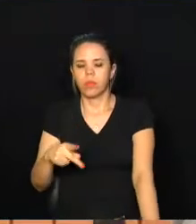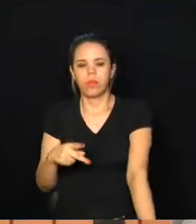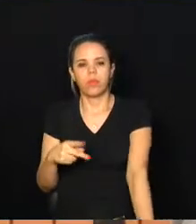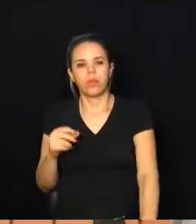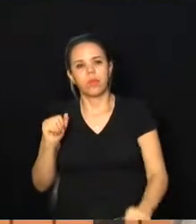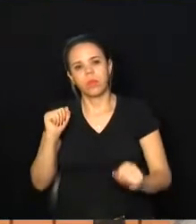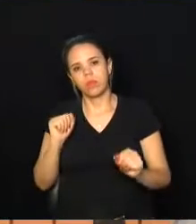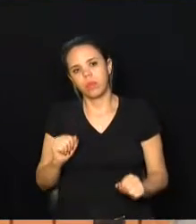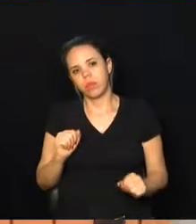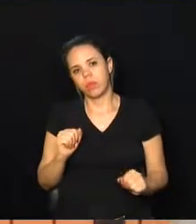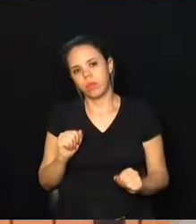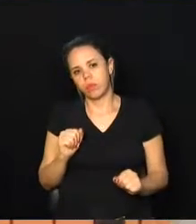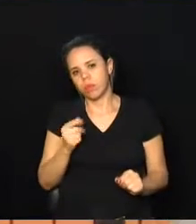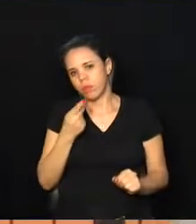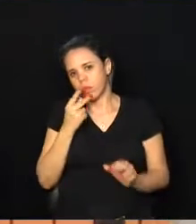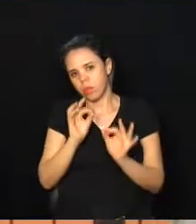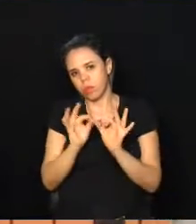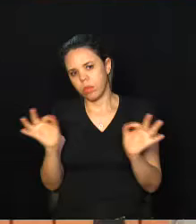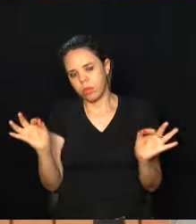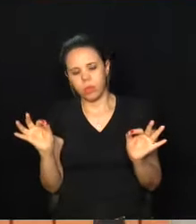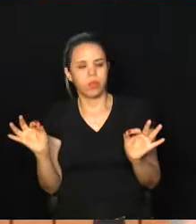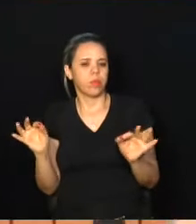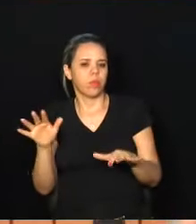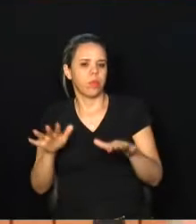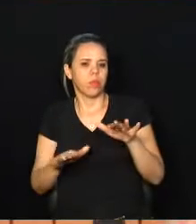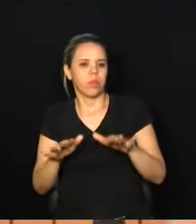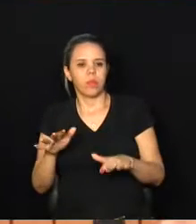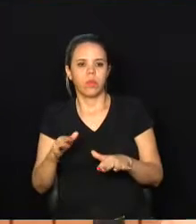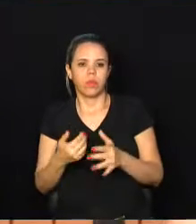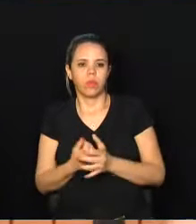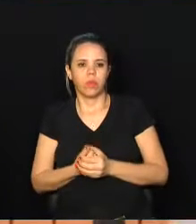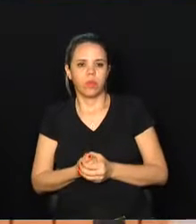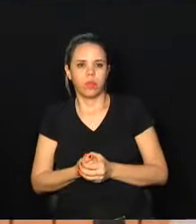posso simplificar isso talvez numa